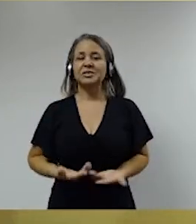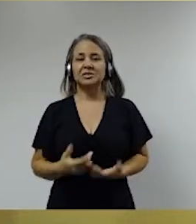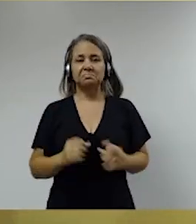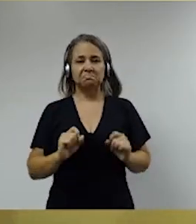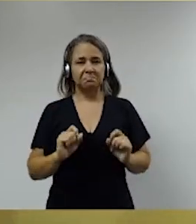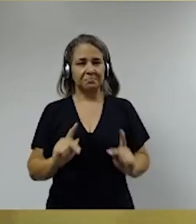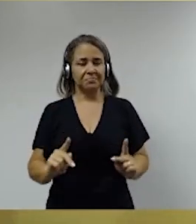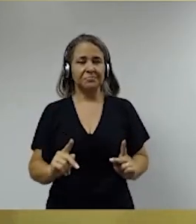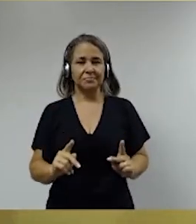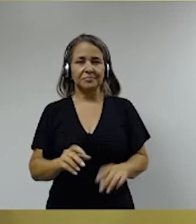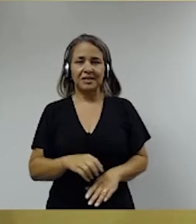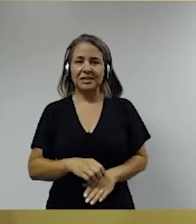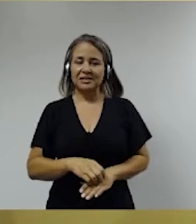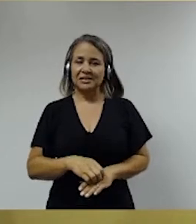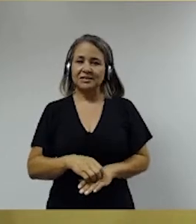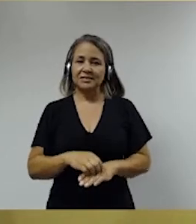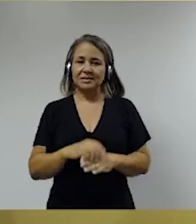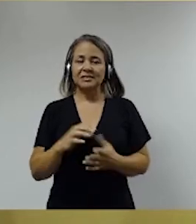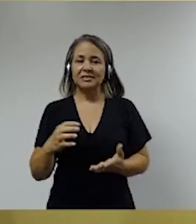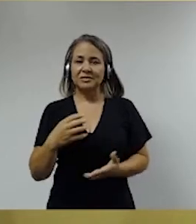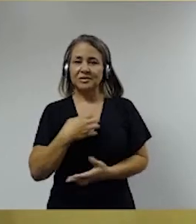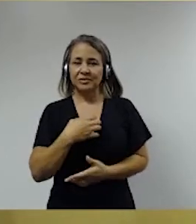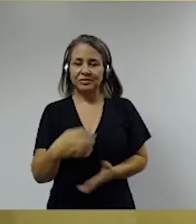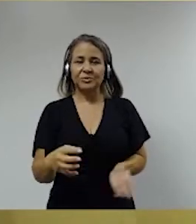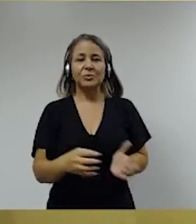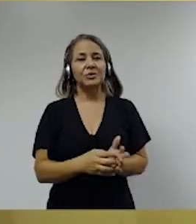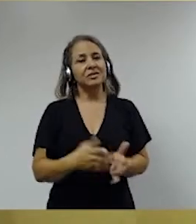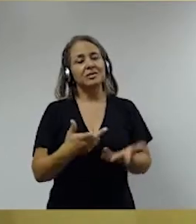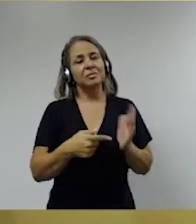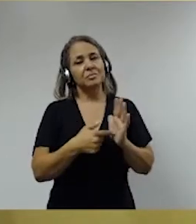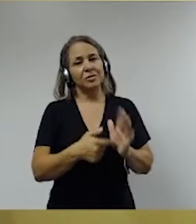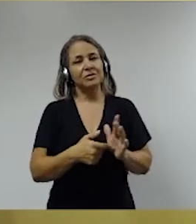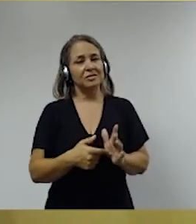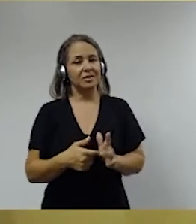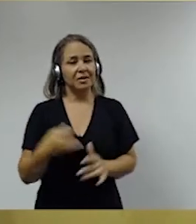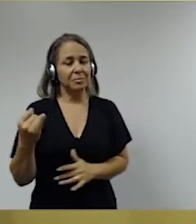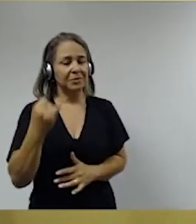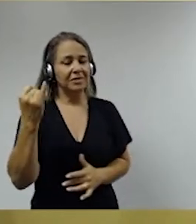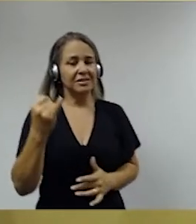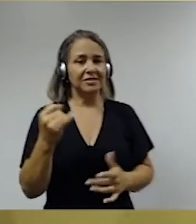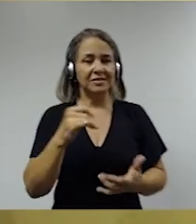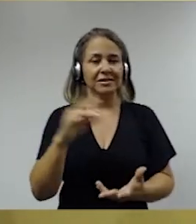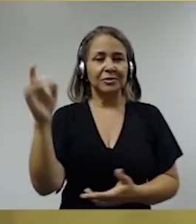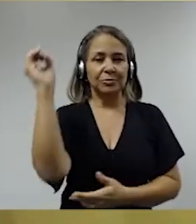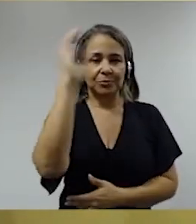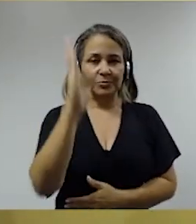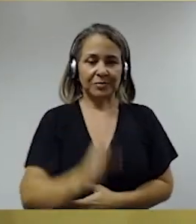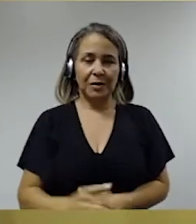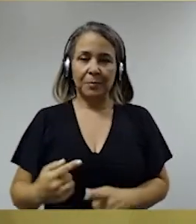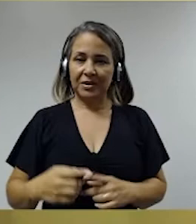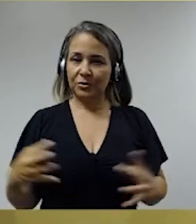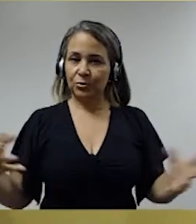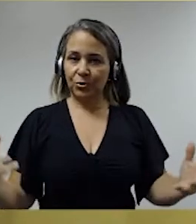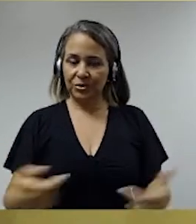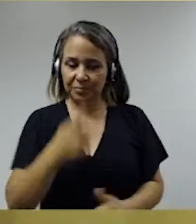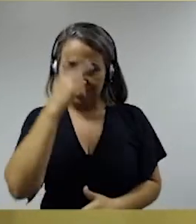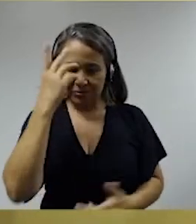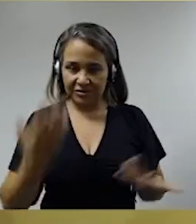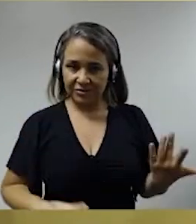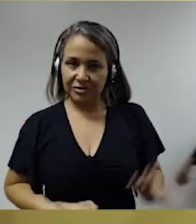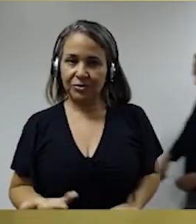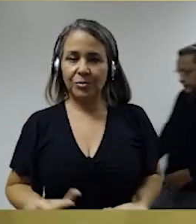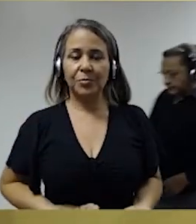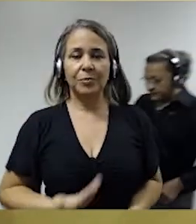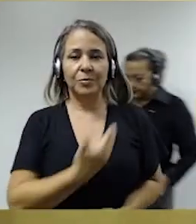que nos engrandecem enquanto nação, porque eu acredito que todo servidor público que executa o